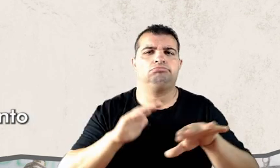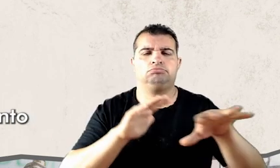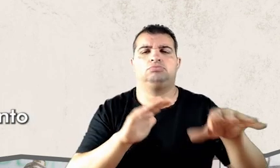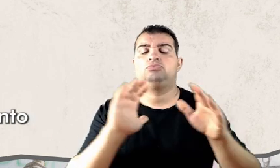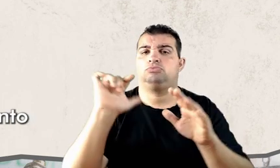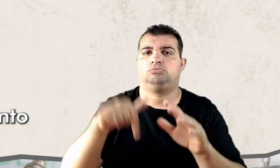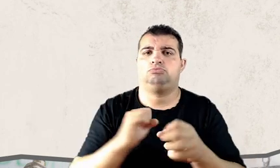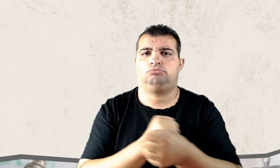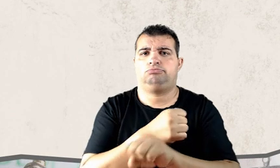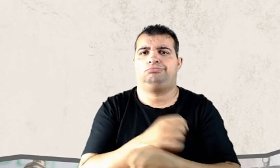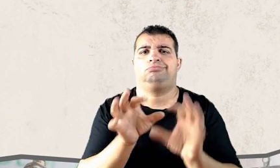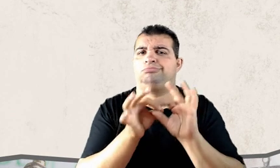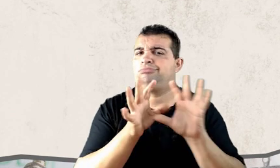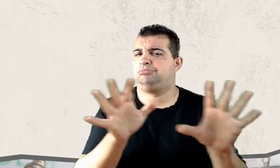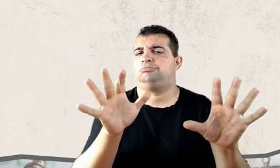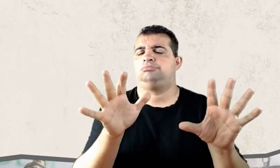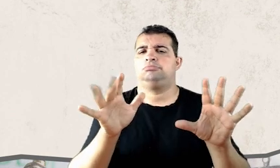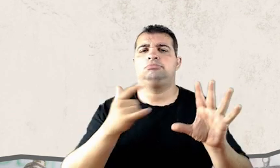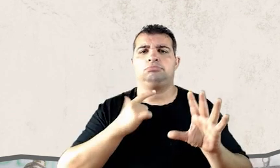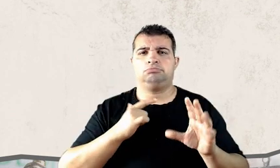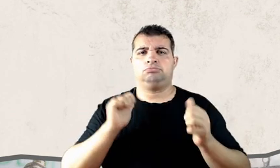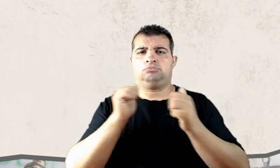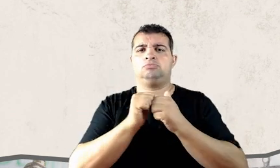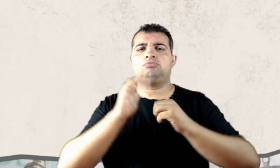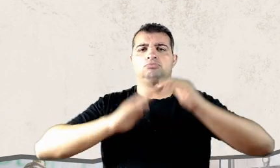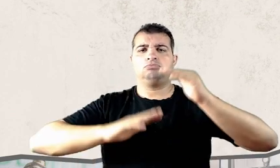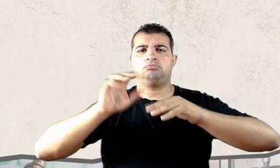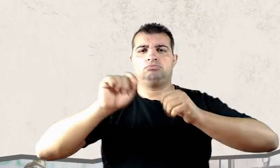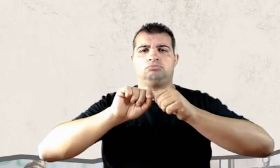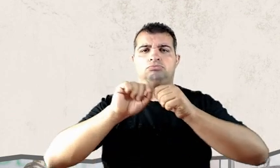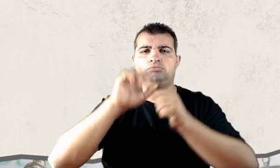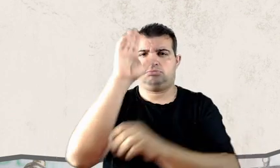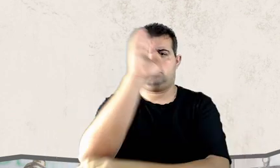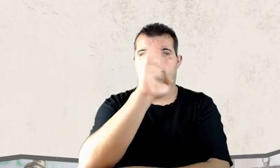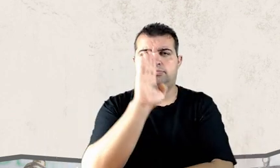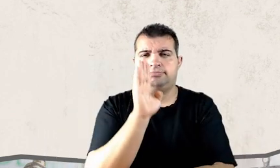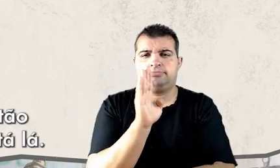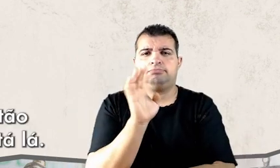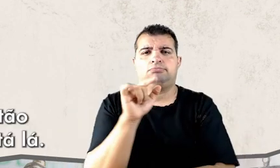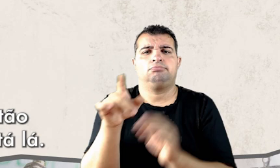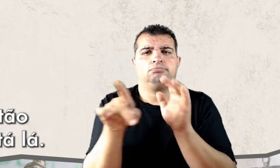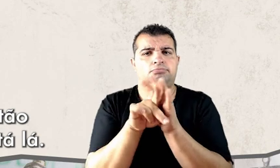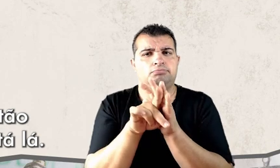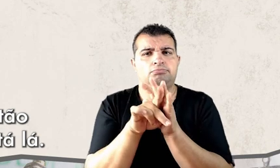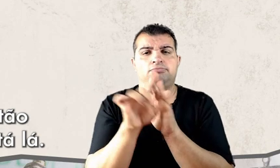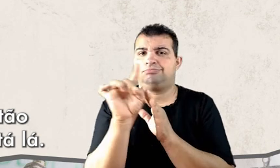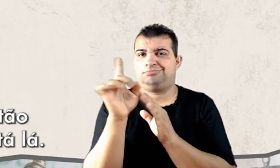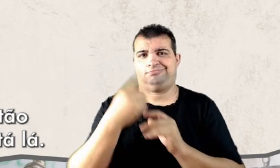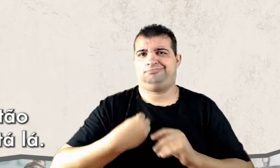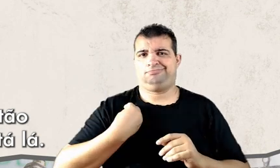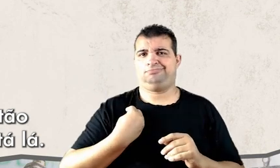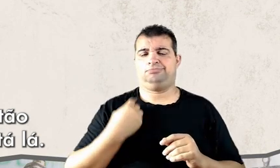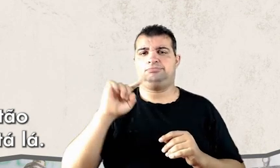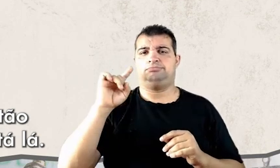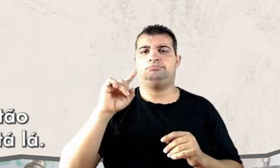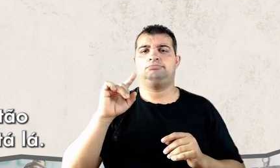movimento pós-abolição, que tem como perspectiva construir um Brasil que não é o Brasil que eles